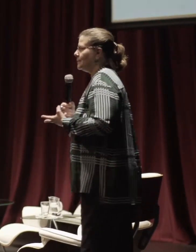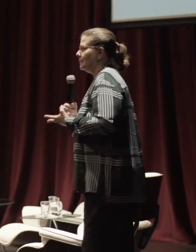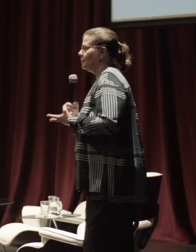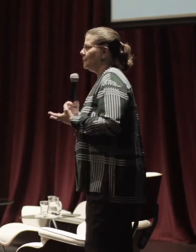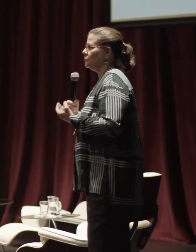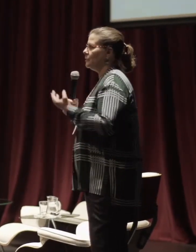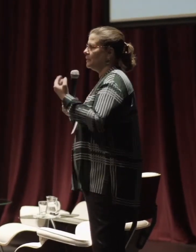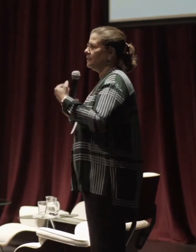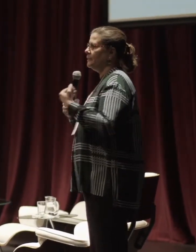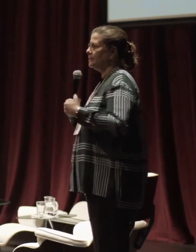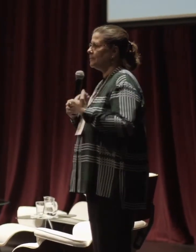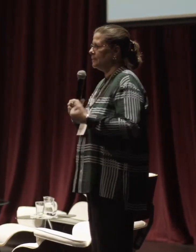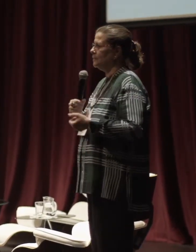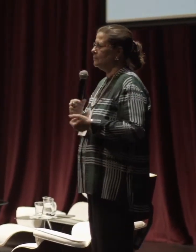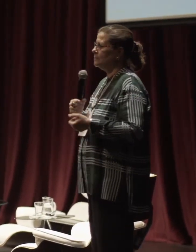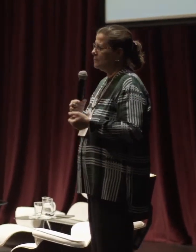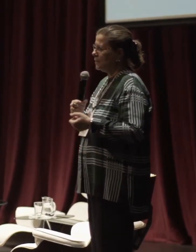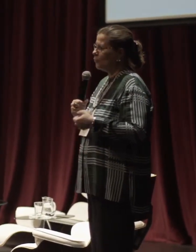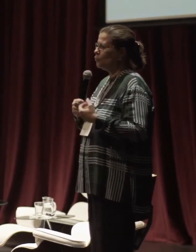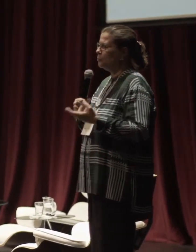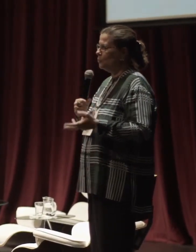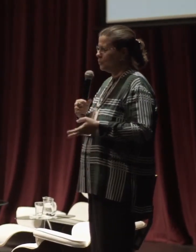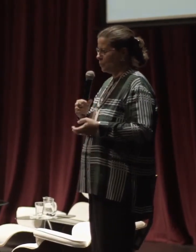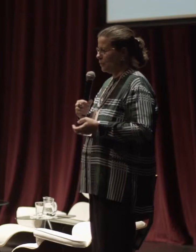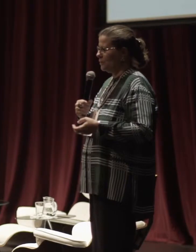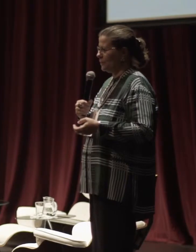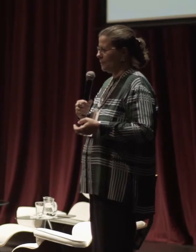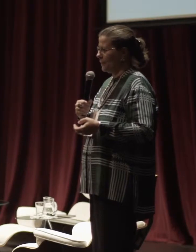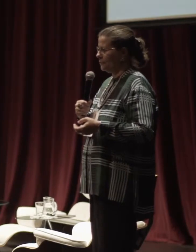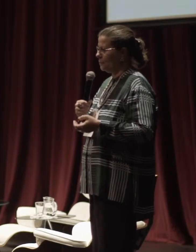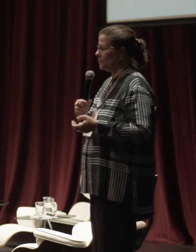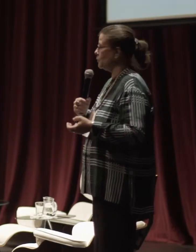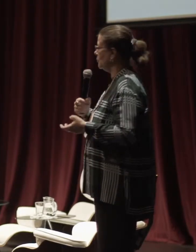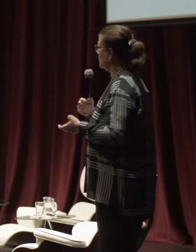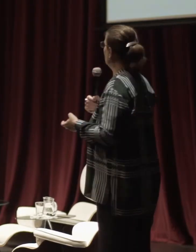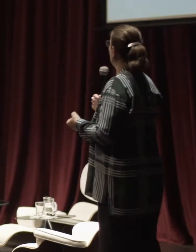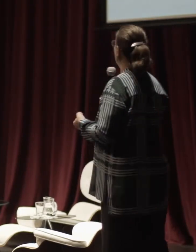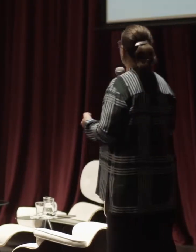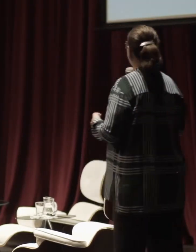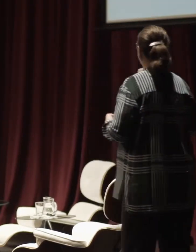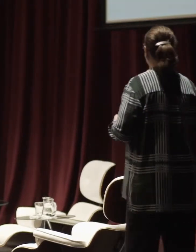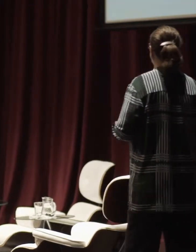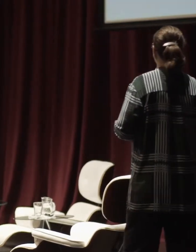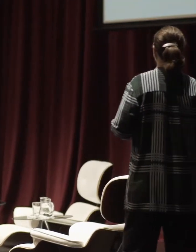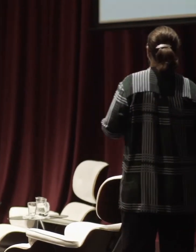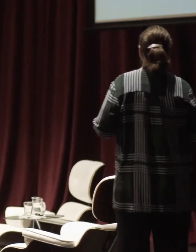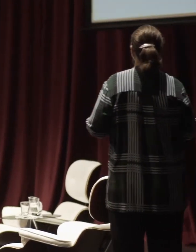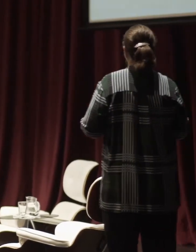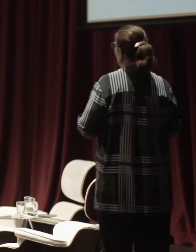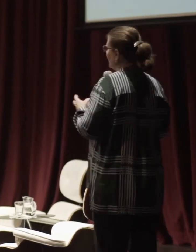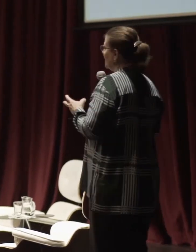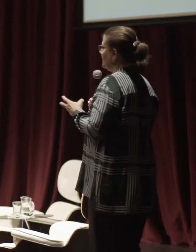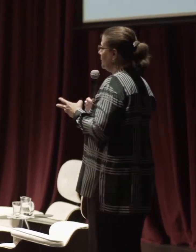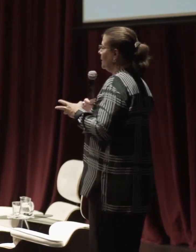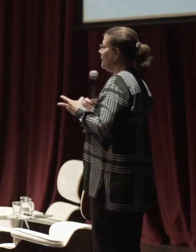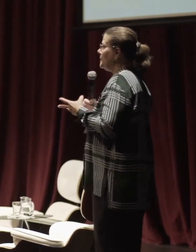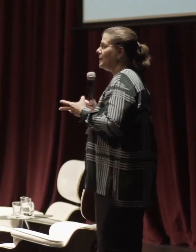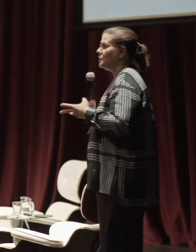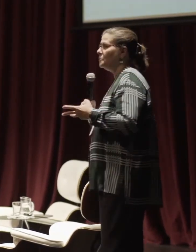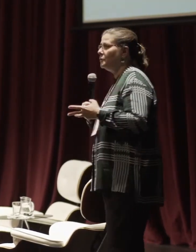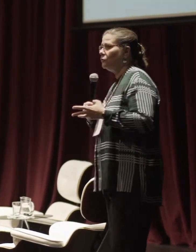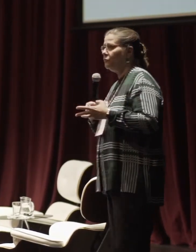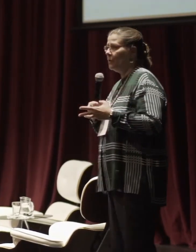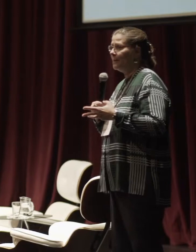linhas de atuação e dentro das linhas estão alguns públicos que a gente trabalha, só para vocês conhecerem um pouco mais a fundação. Então, a gente